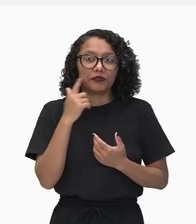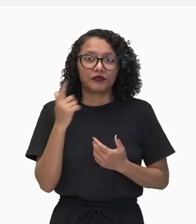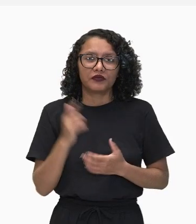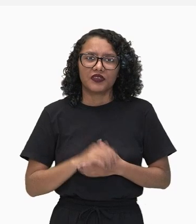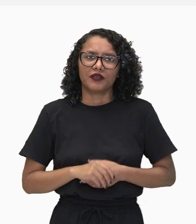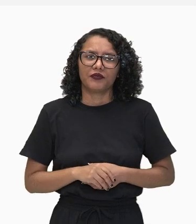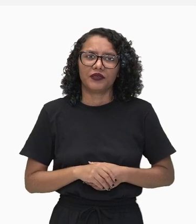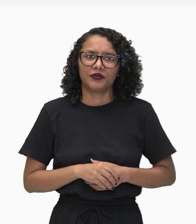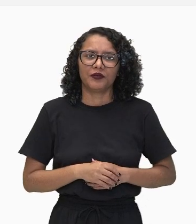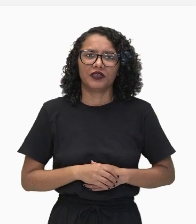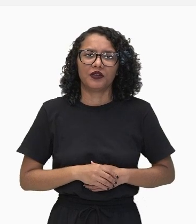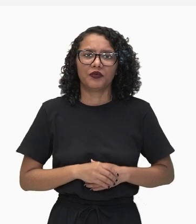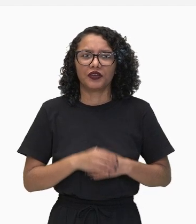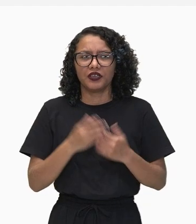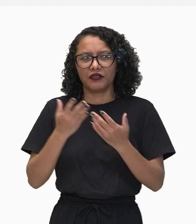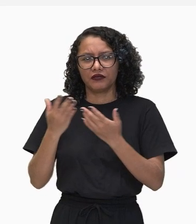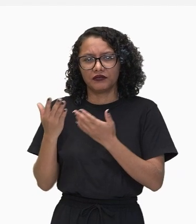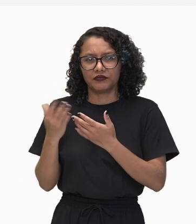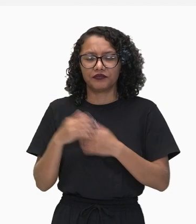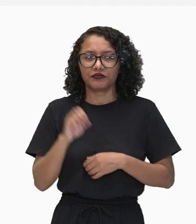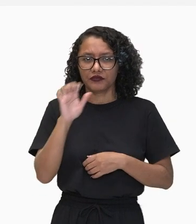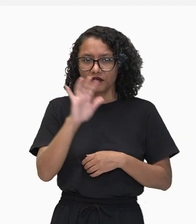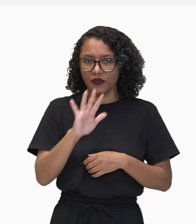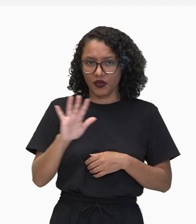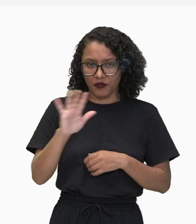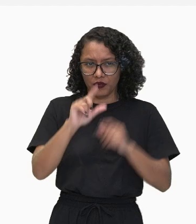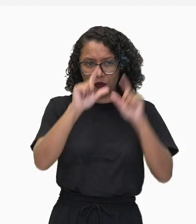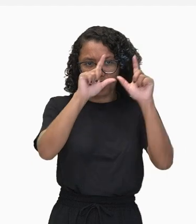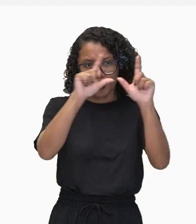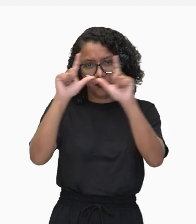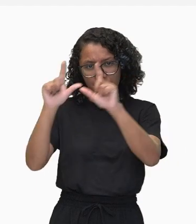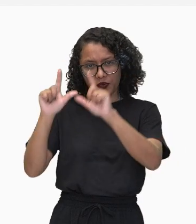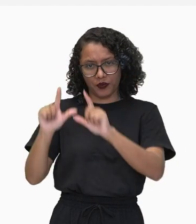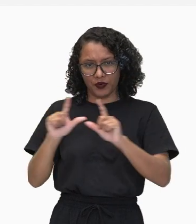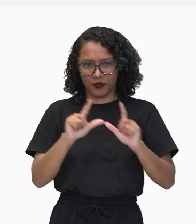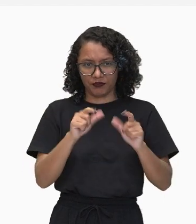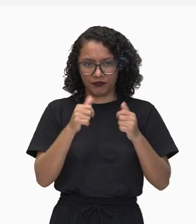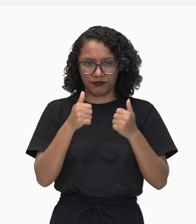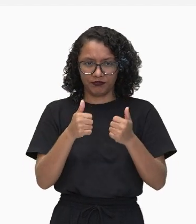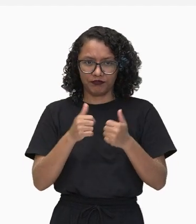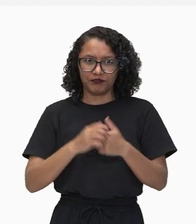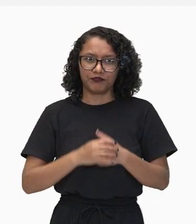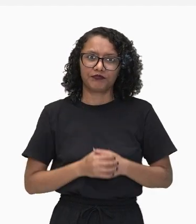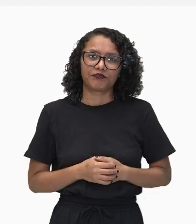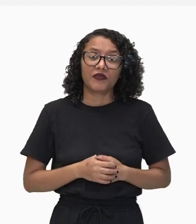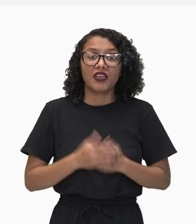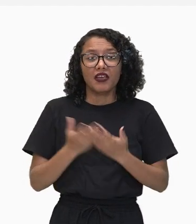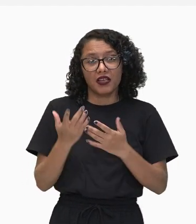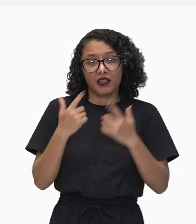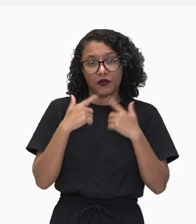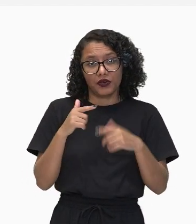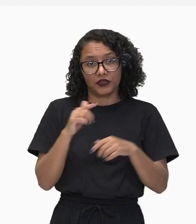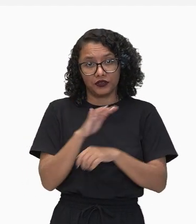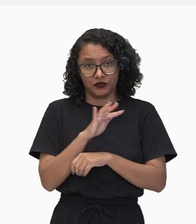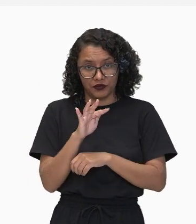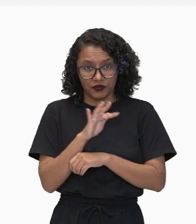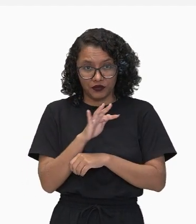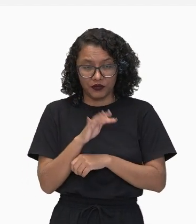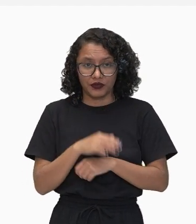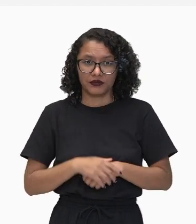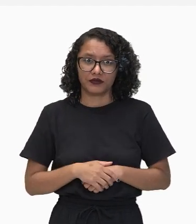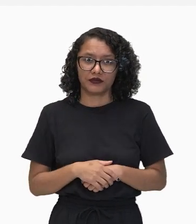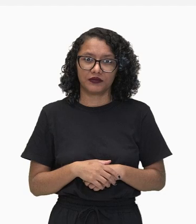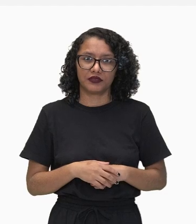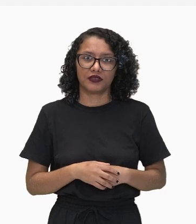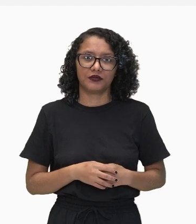Uma tirinha com 4 quadros. Temos aí a tirinha, linguagem formal, linguagem